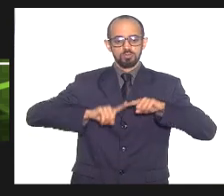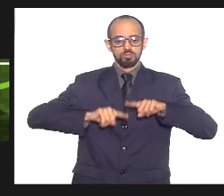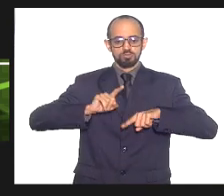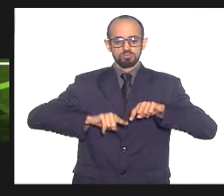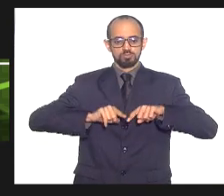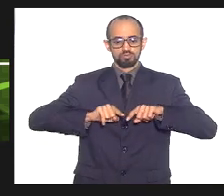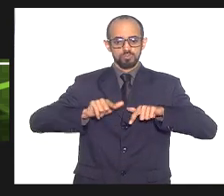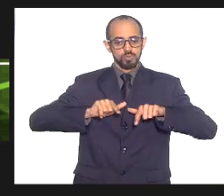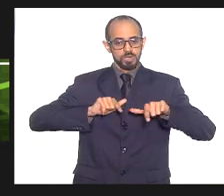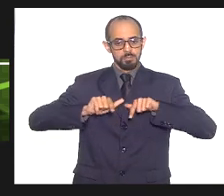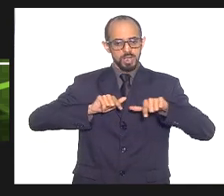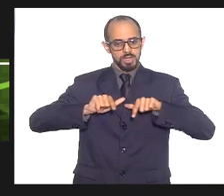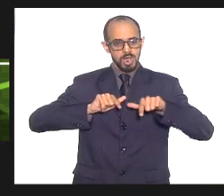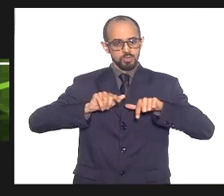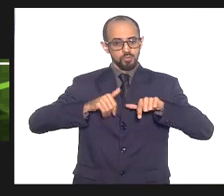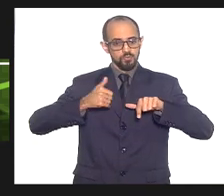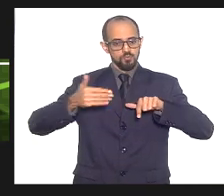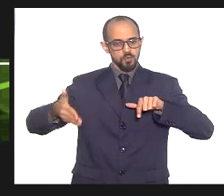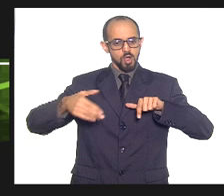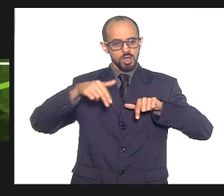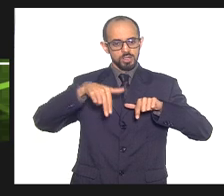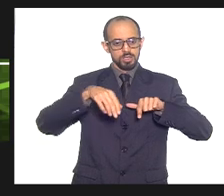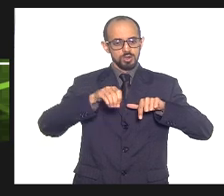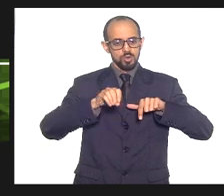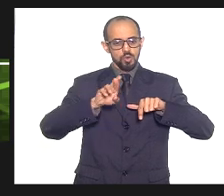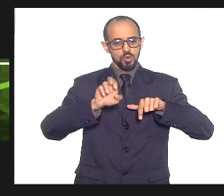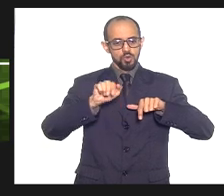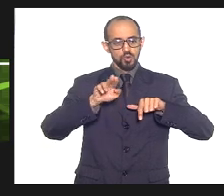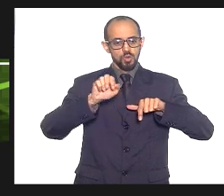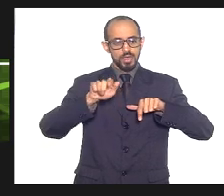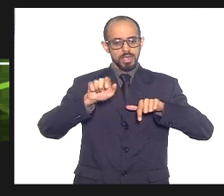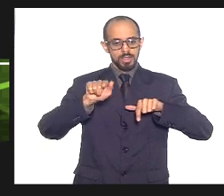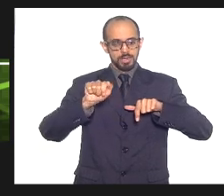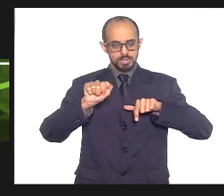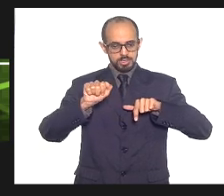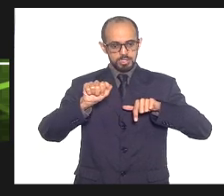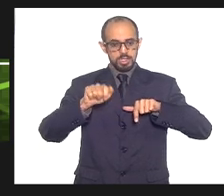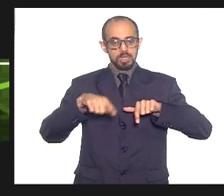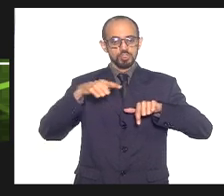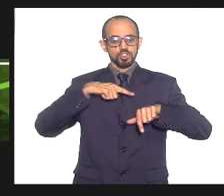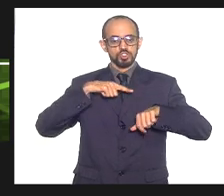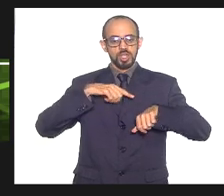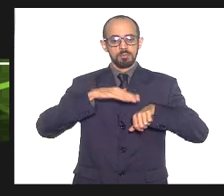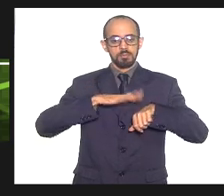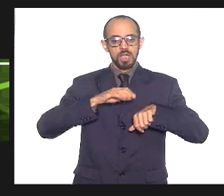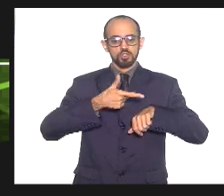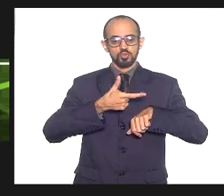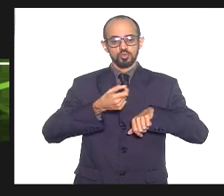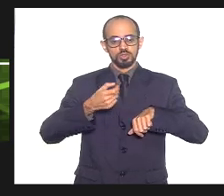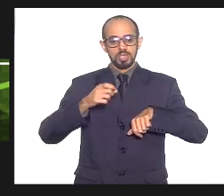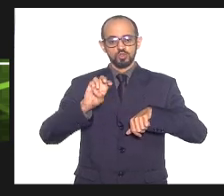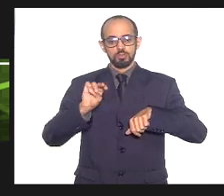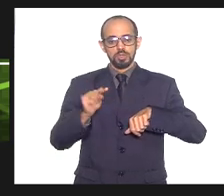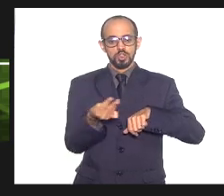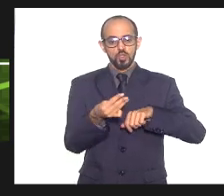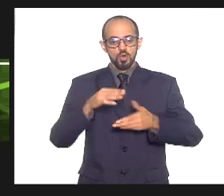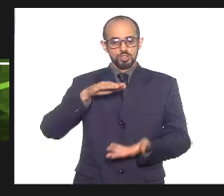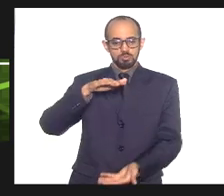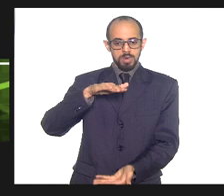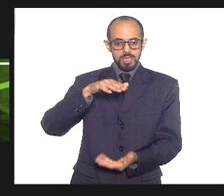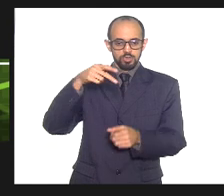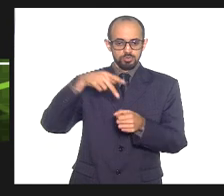Noruega, já tendo produzido mais de 200 milhões de barris aqui na Bacia de Campos até hoje. Primeiro